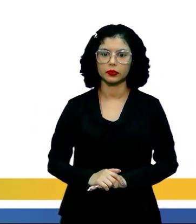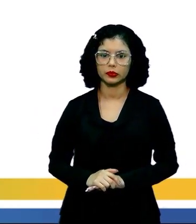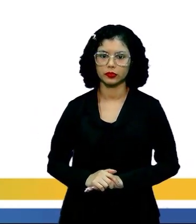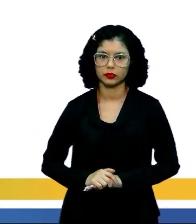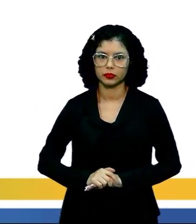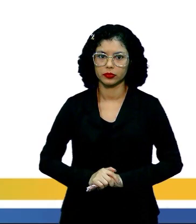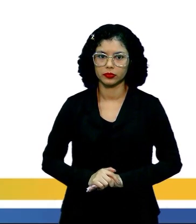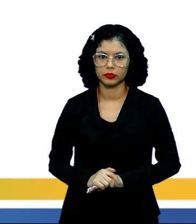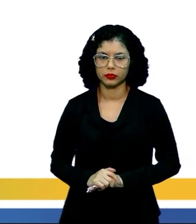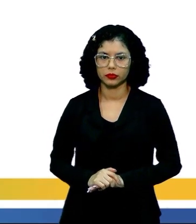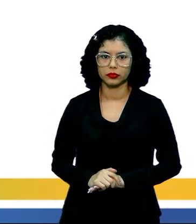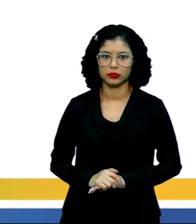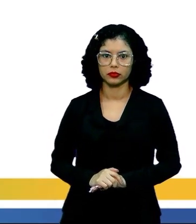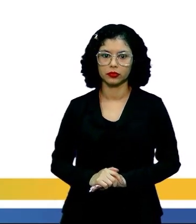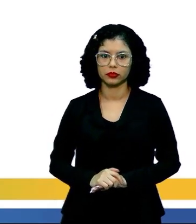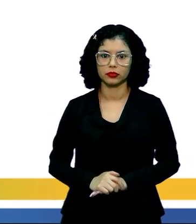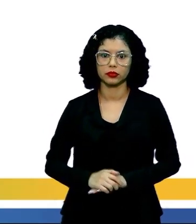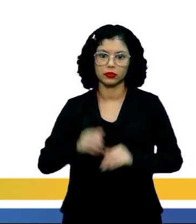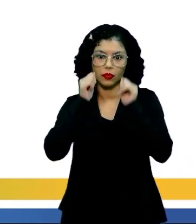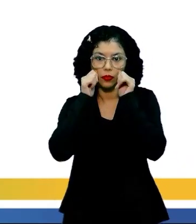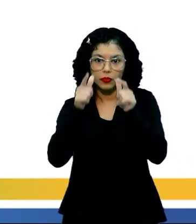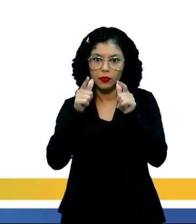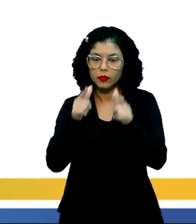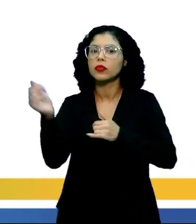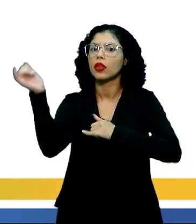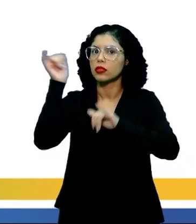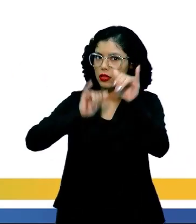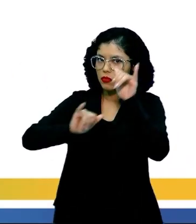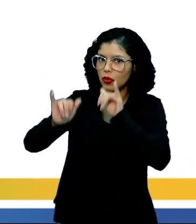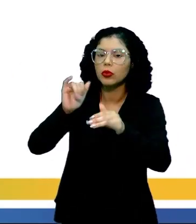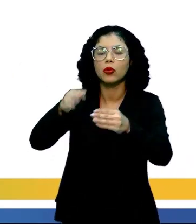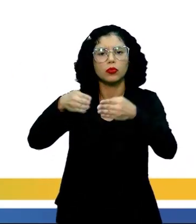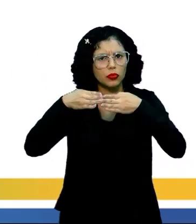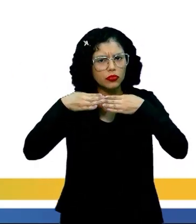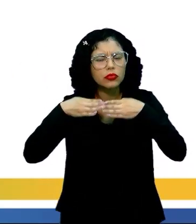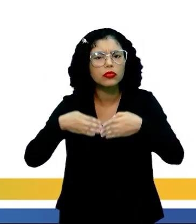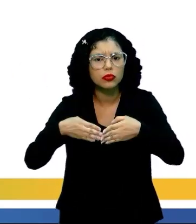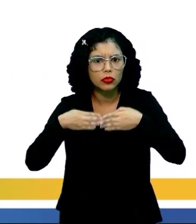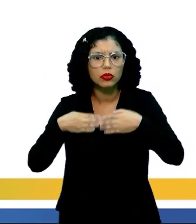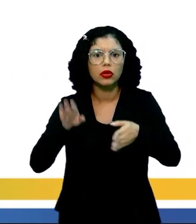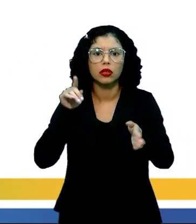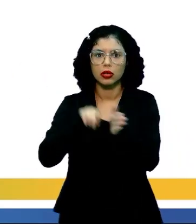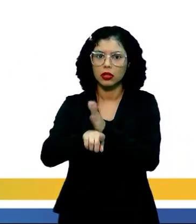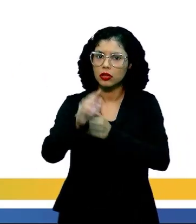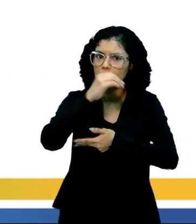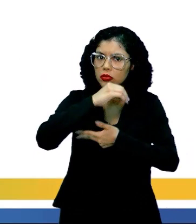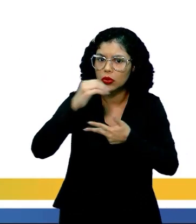C. Presta bem atenção nas informações e, por favor, questões do